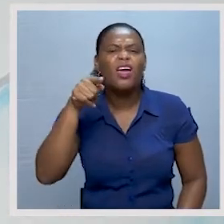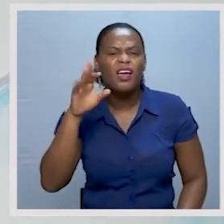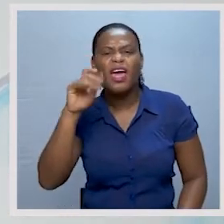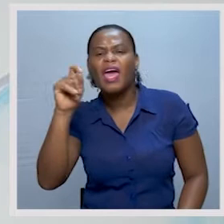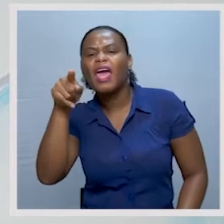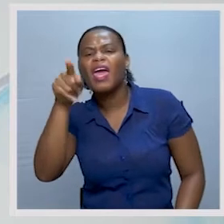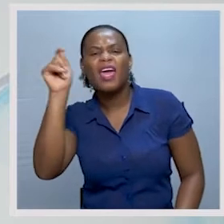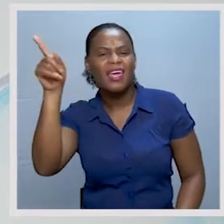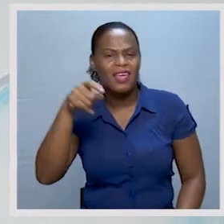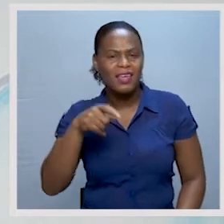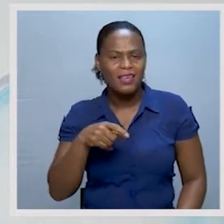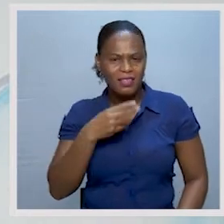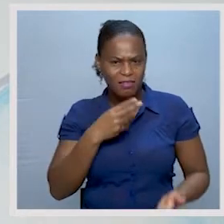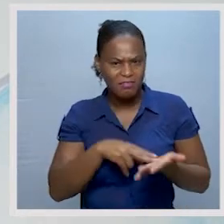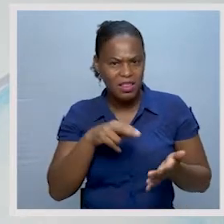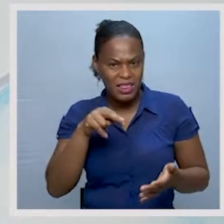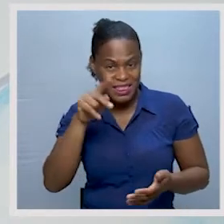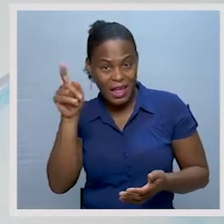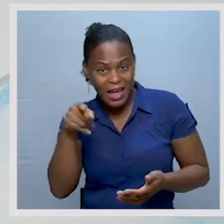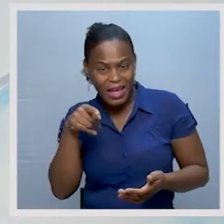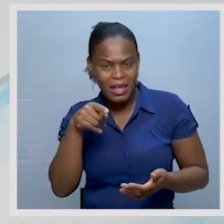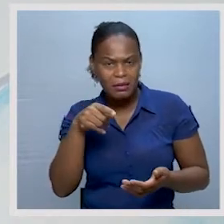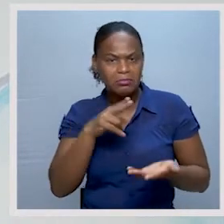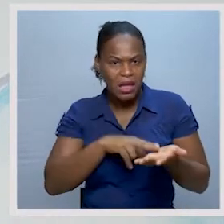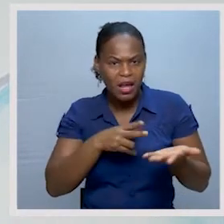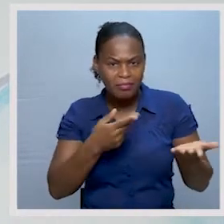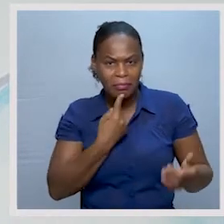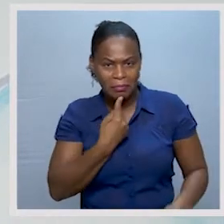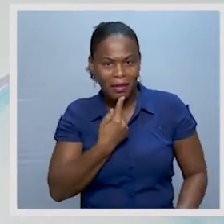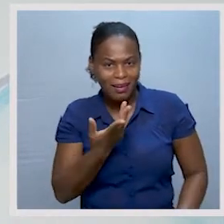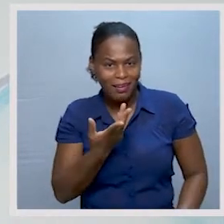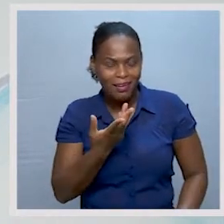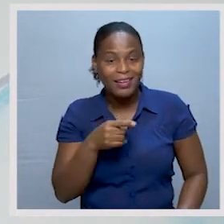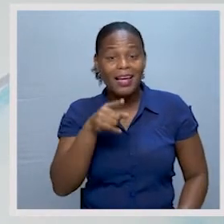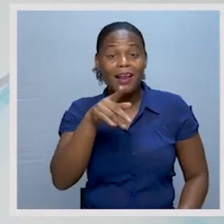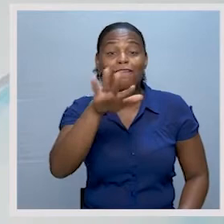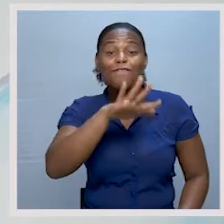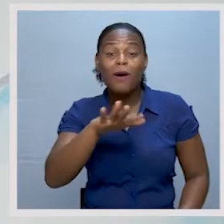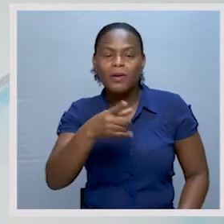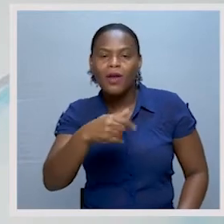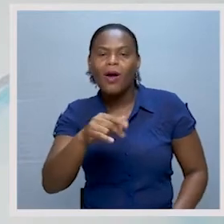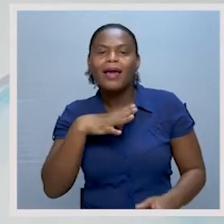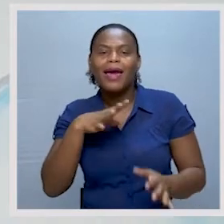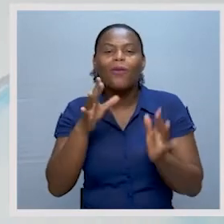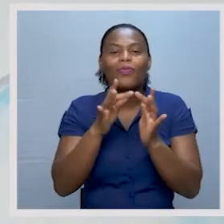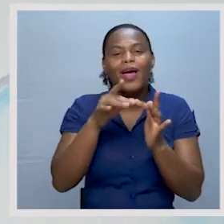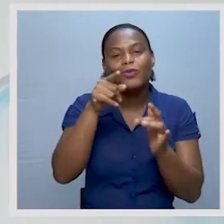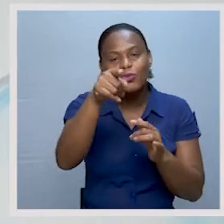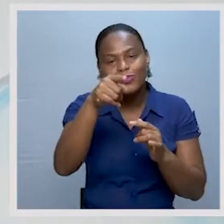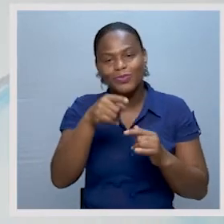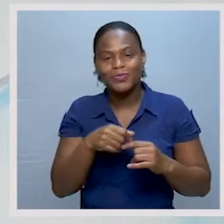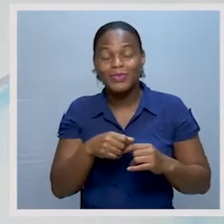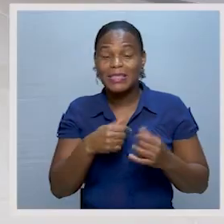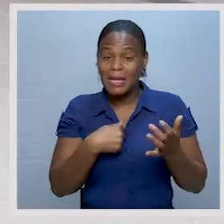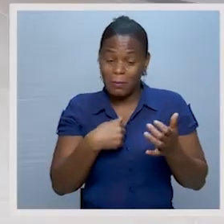Ei, né? Certo? Entenderam? São formas de tentarmos estabelecer o